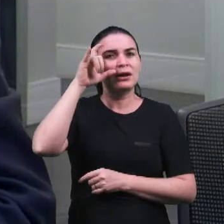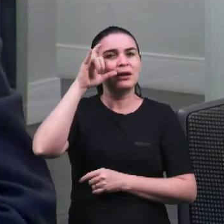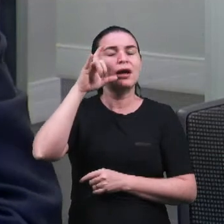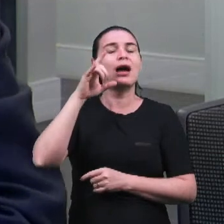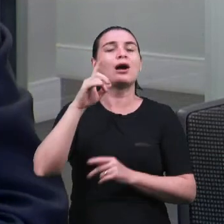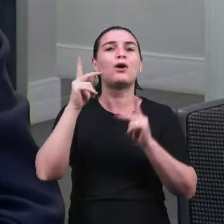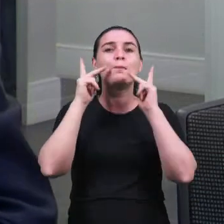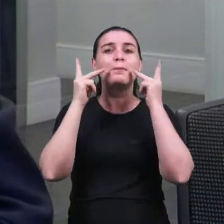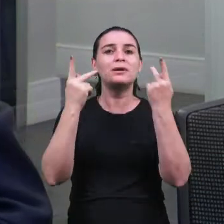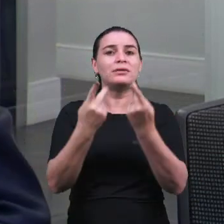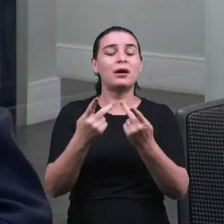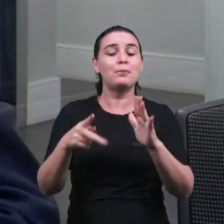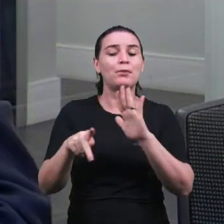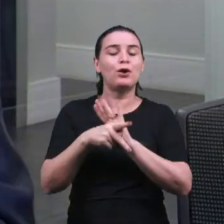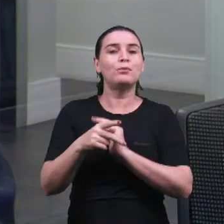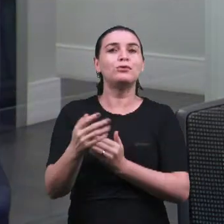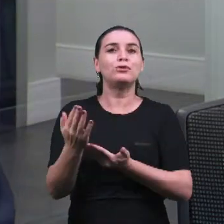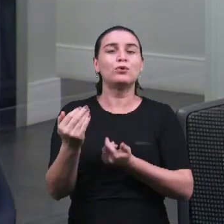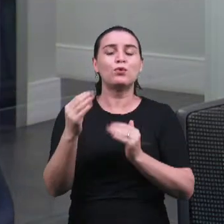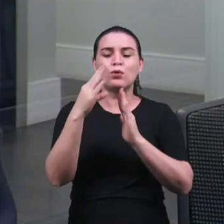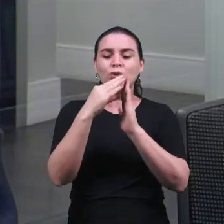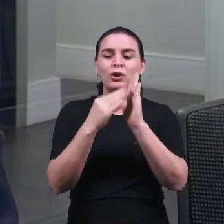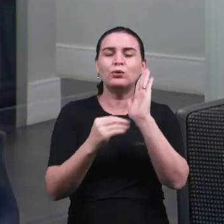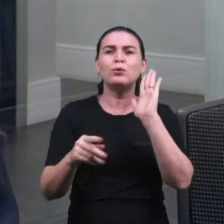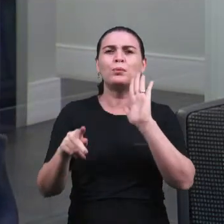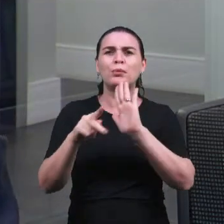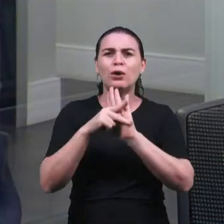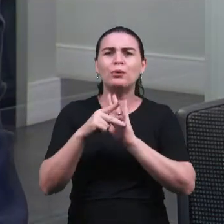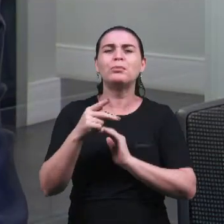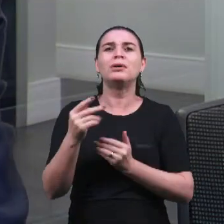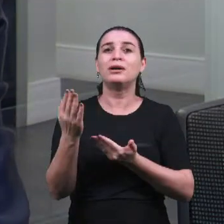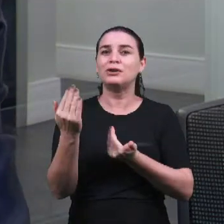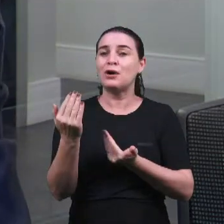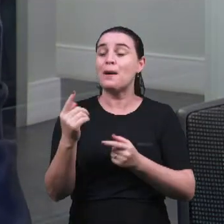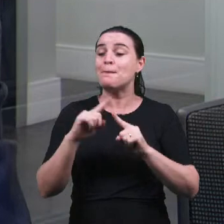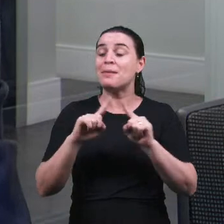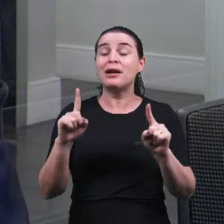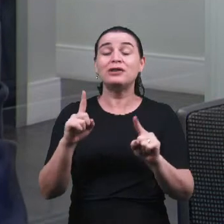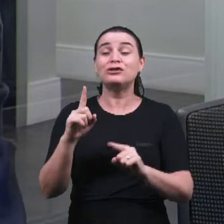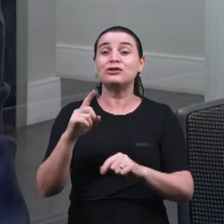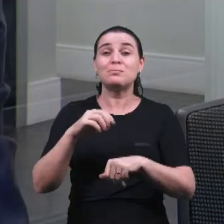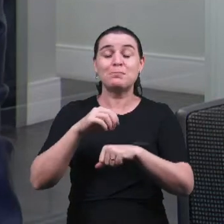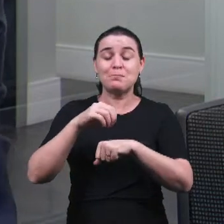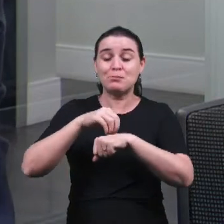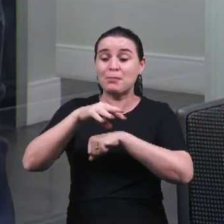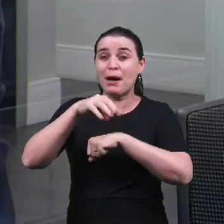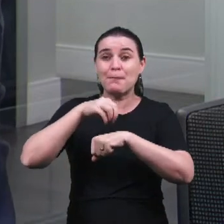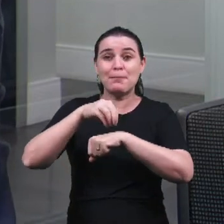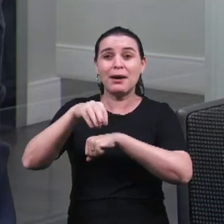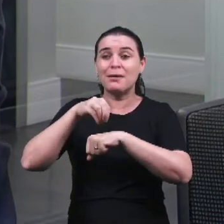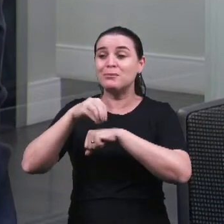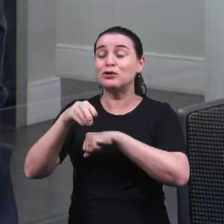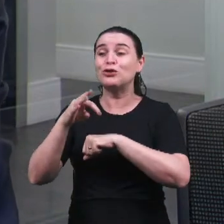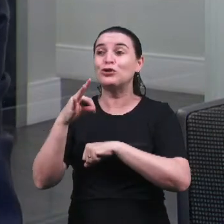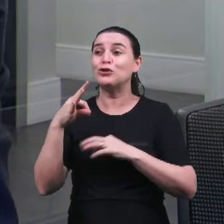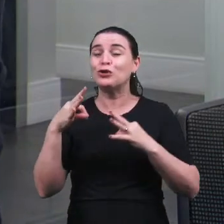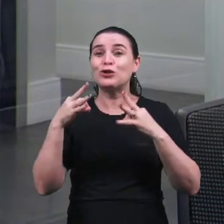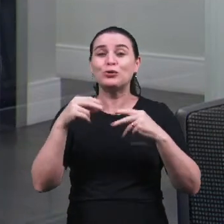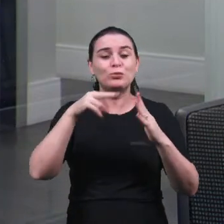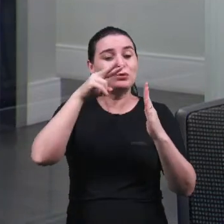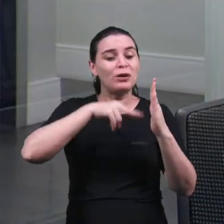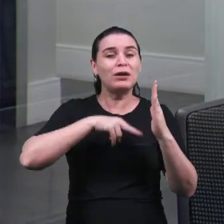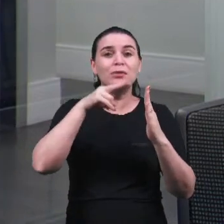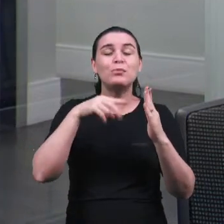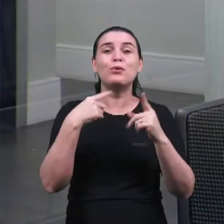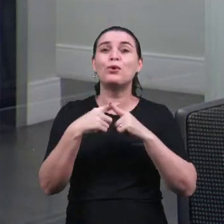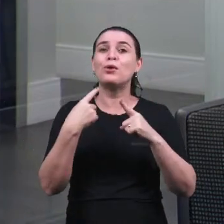Instagram para os jovens, com conteúdo para jovens. Mas, na verdade, tá todo mundo usufruindo do conteúdo. Porque a palavra,